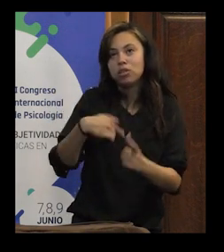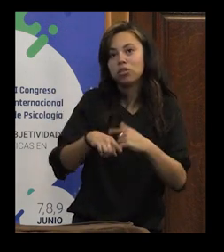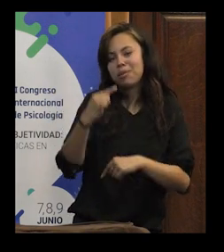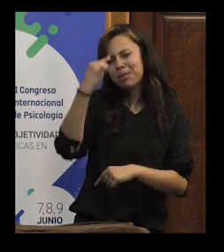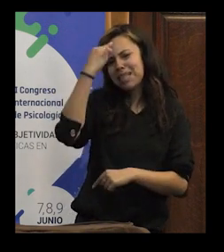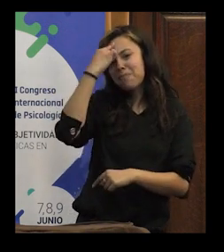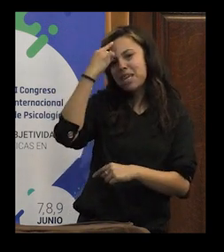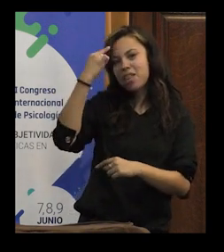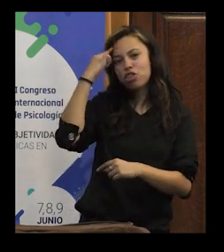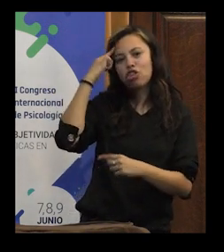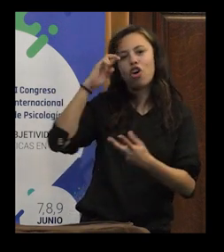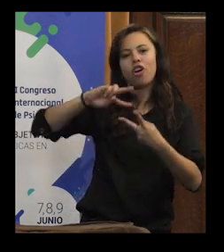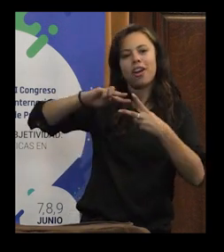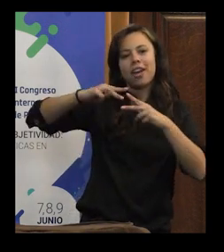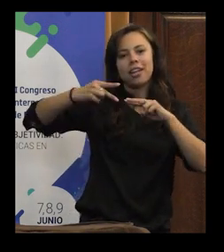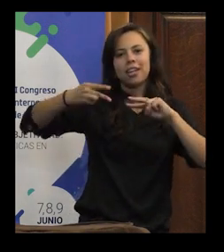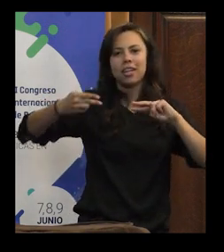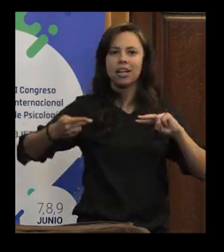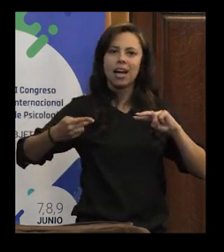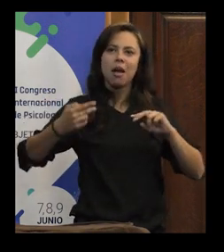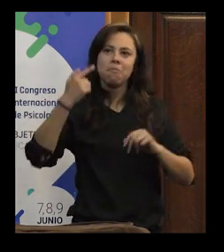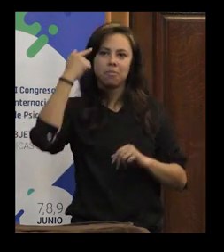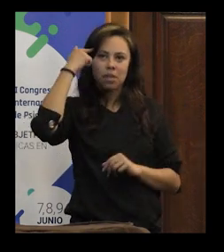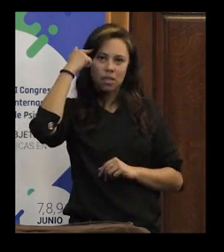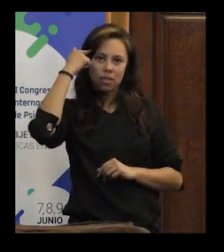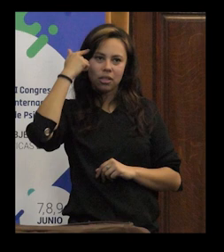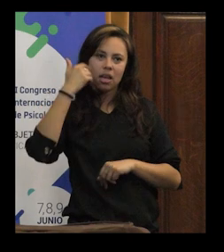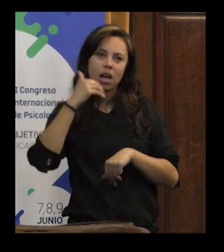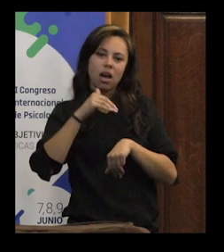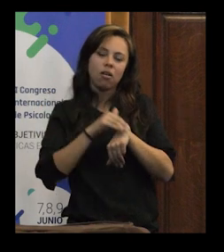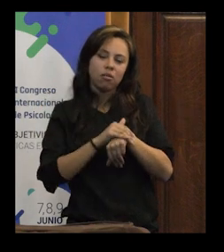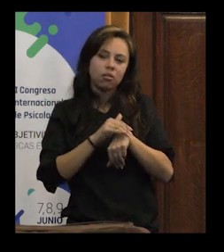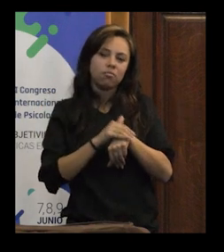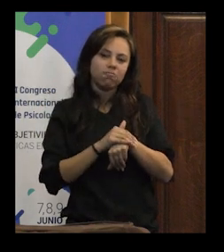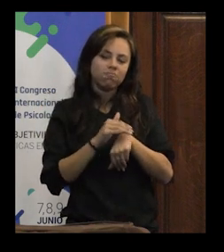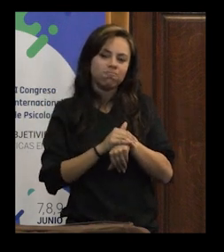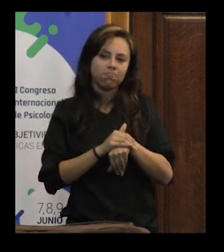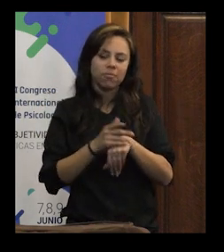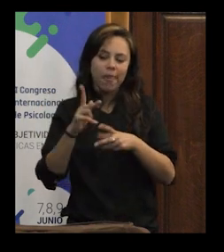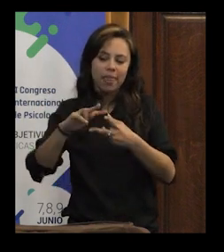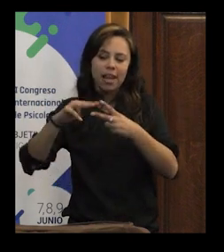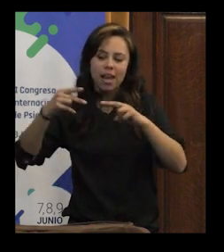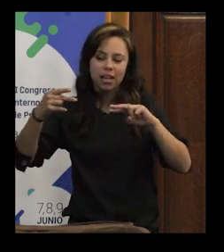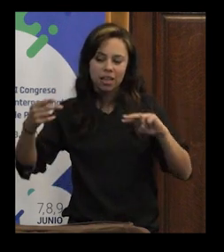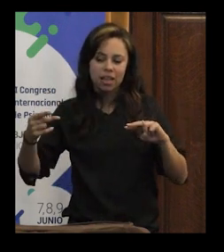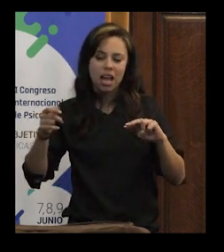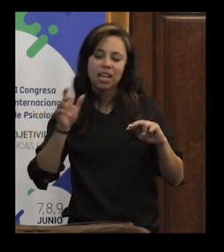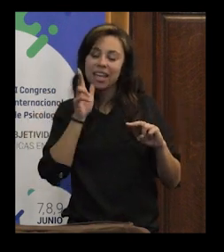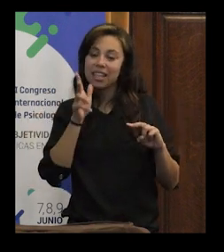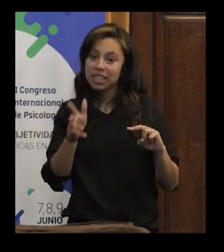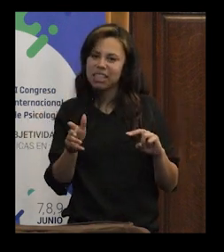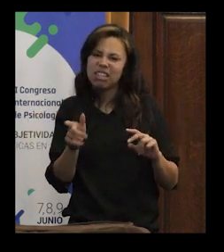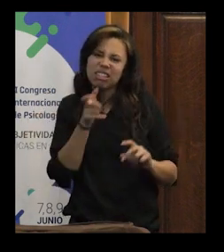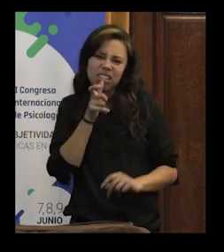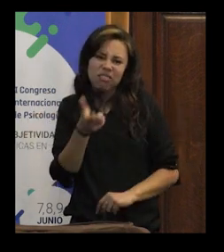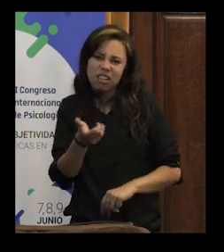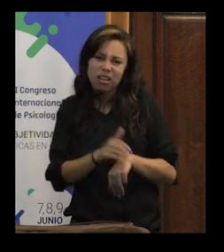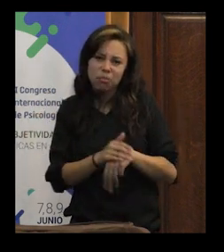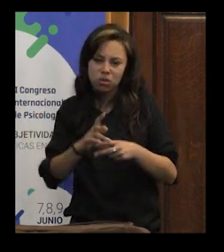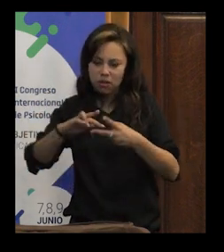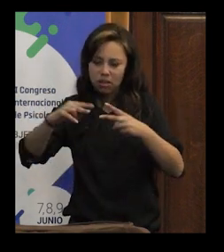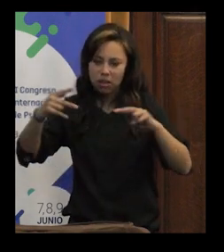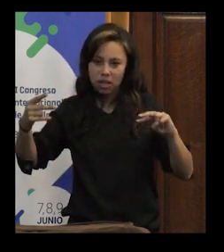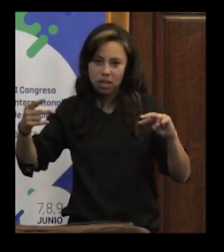genético induz a la responsabilidade genética, que significa a prudência e o